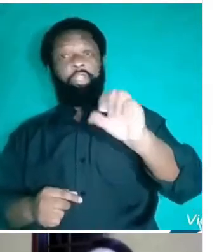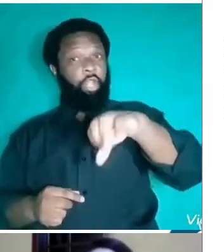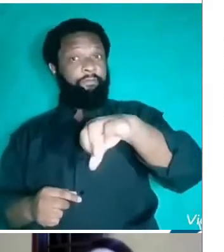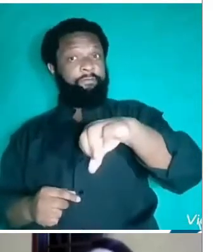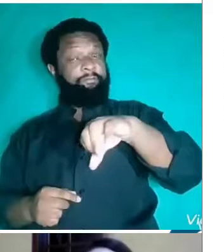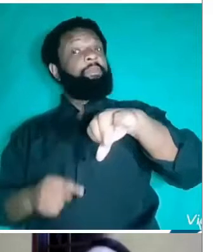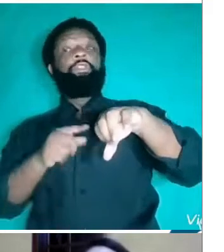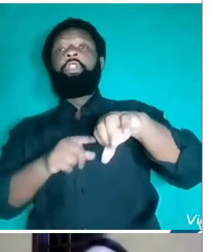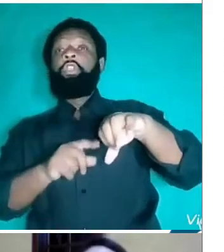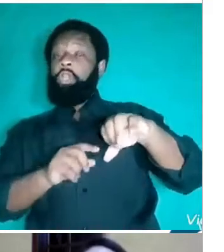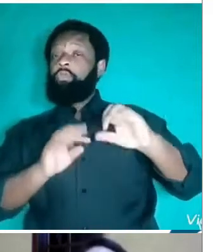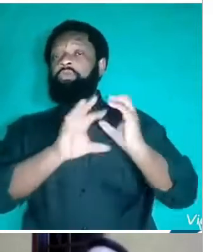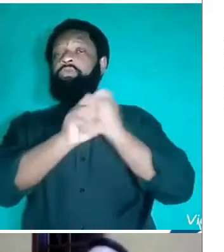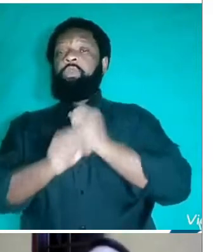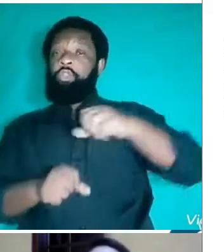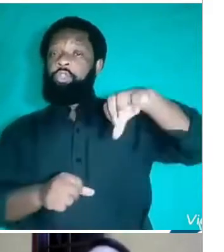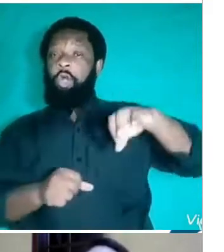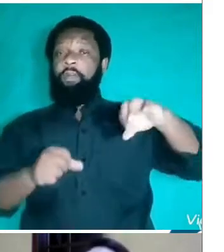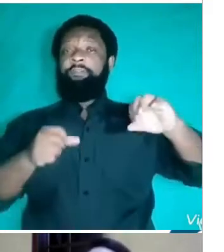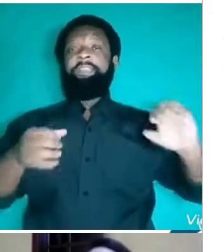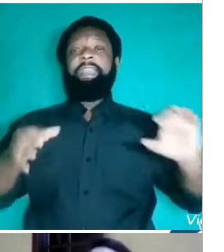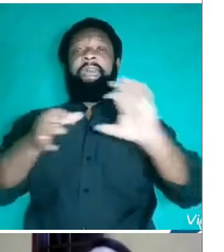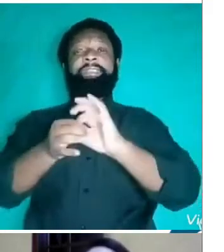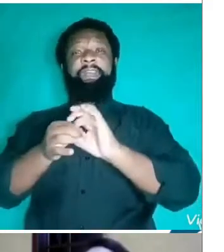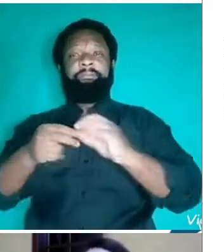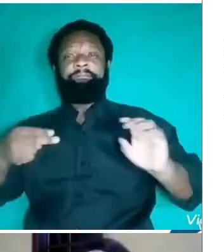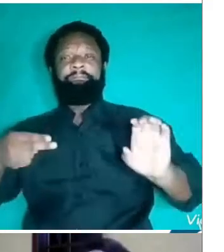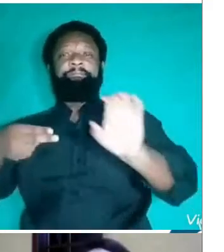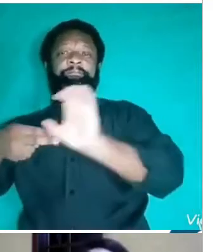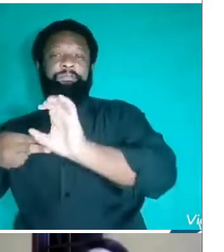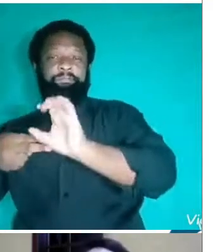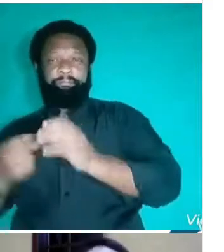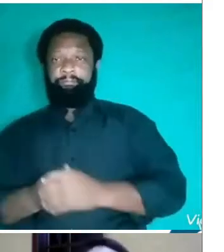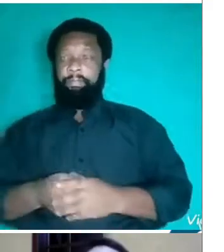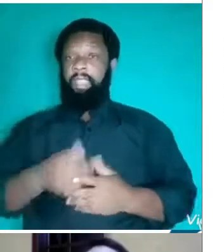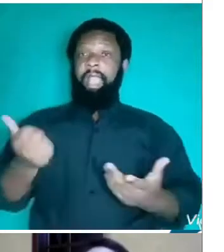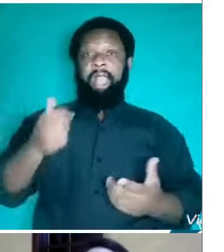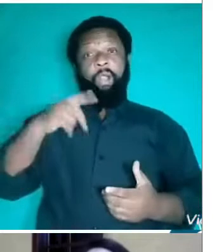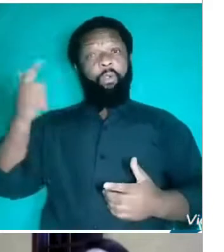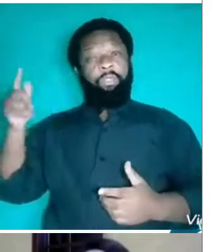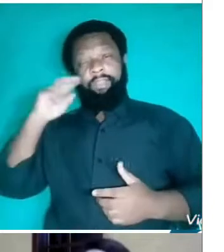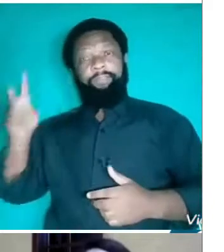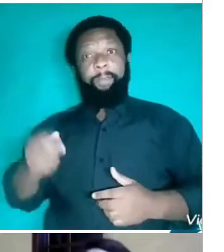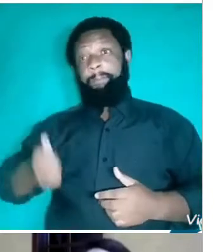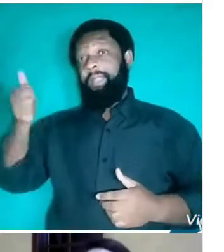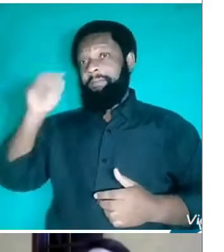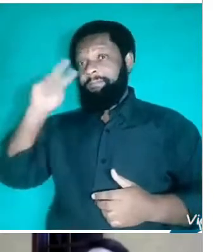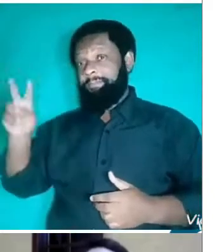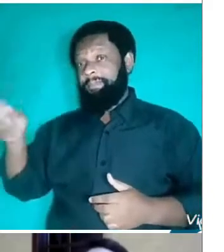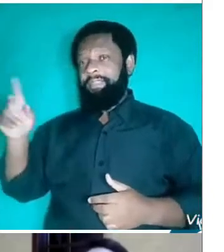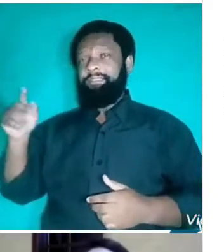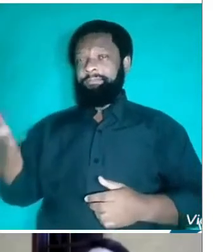8 e 9. Então, nós temos aí um total de 9 ligações duplas, ok? Aqui a gente ainda vê